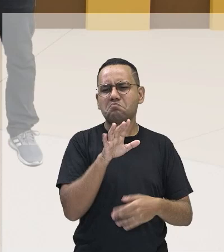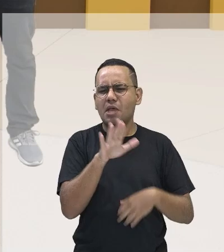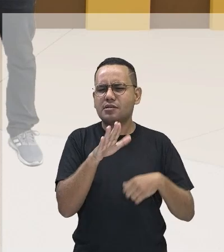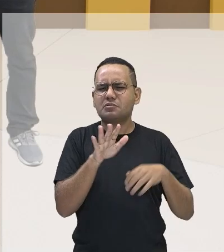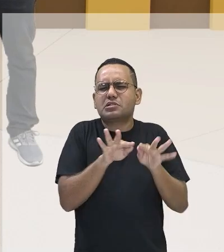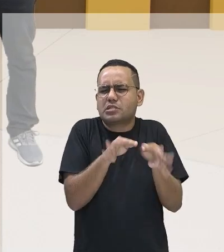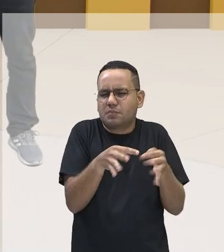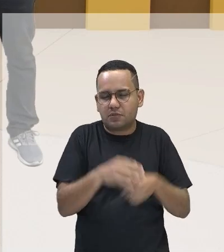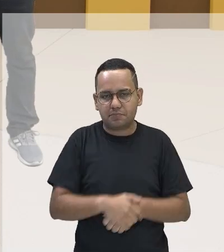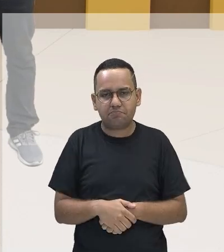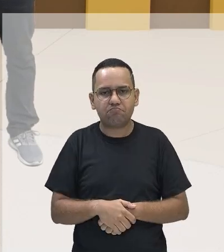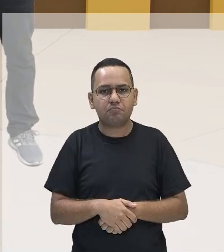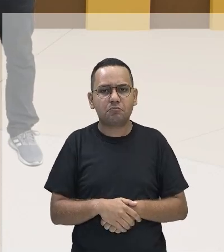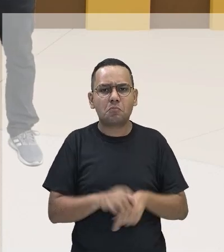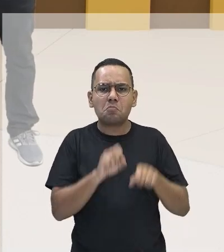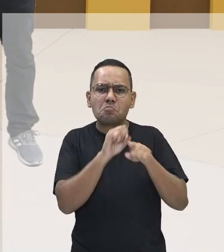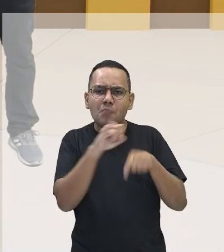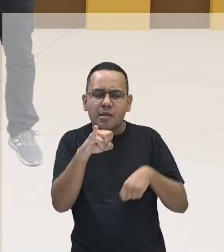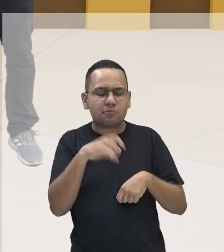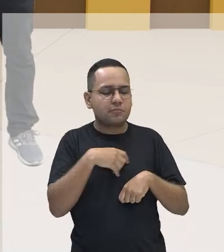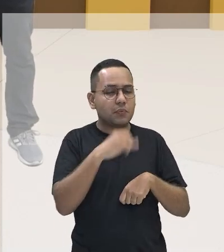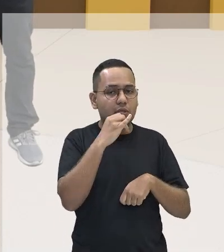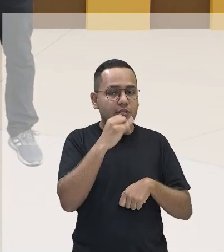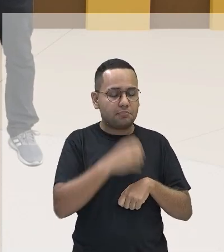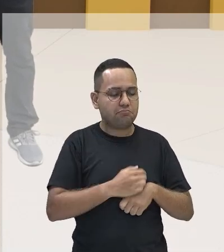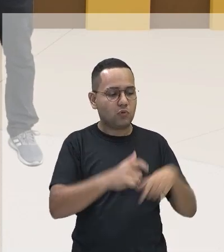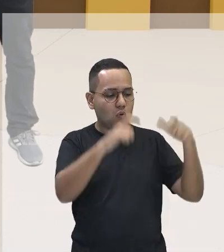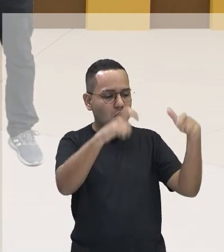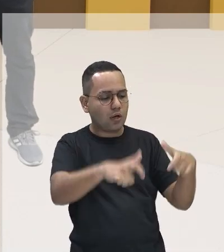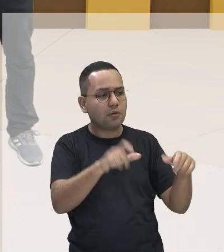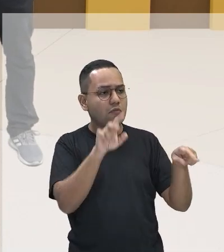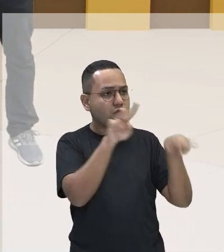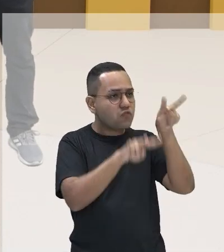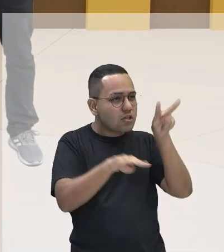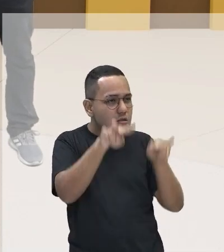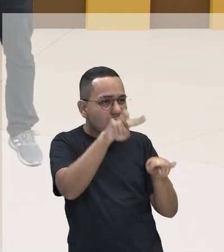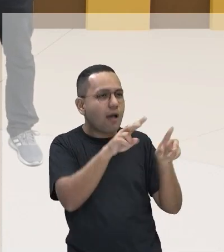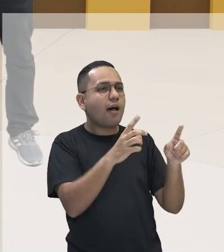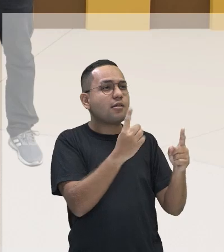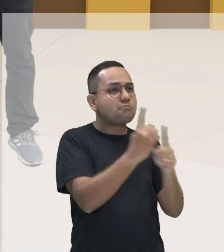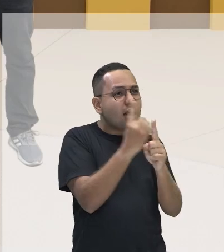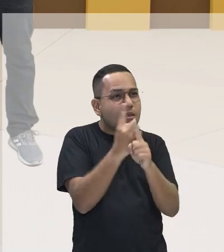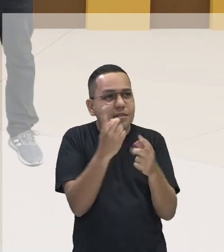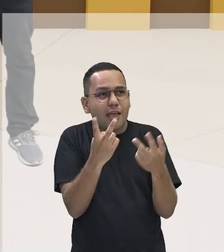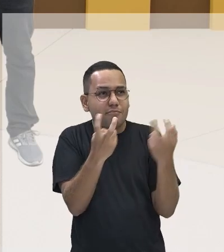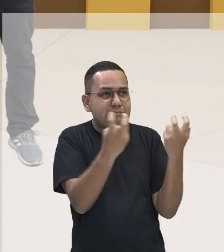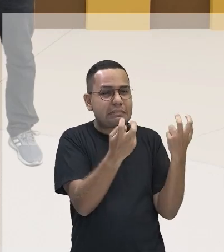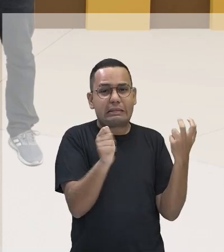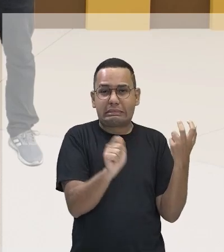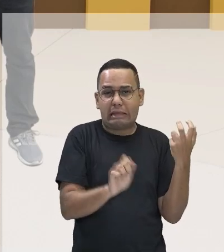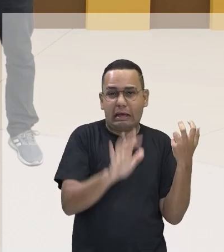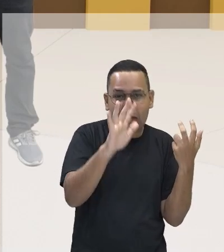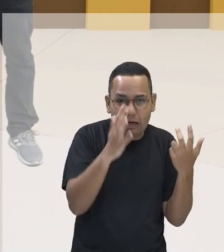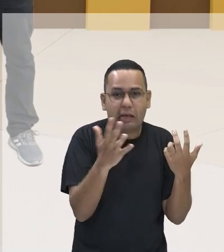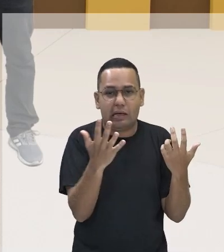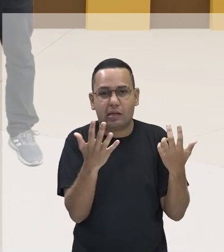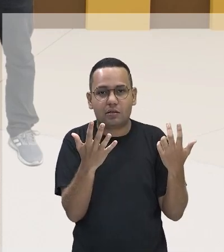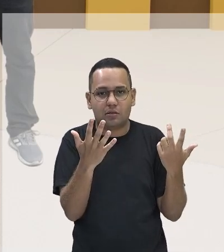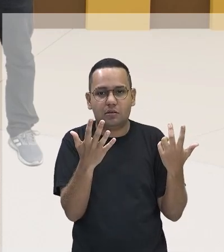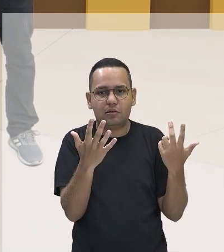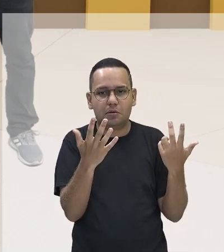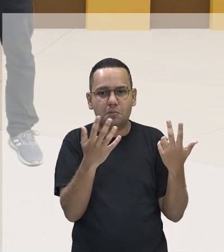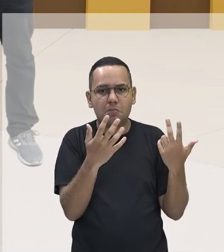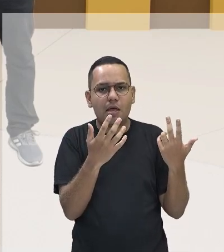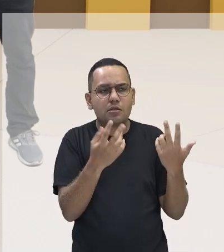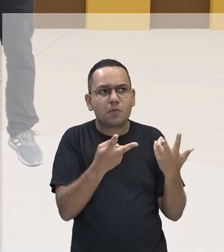uma coisinha aqui, uma coisinha ali, uma coisinha acolá, Tá tudo muito caro, que a gente sabe, quando você vai ver, você